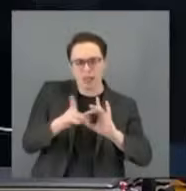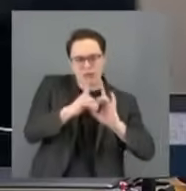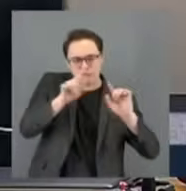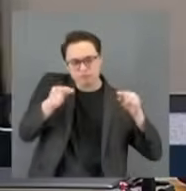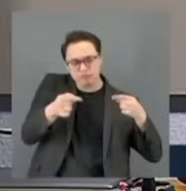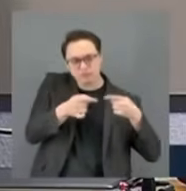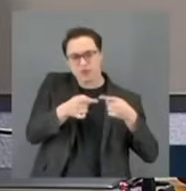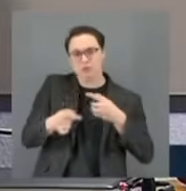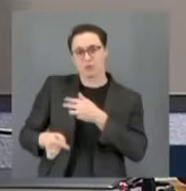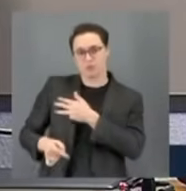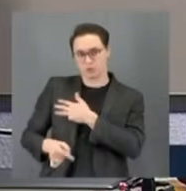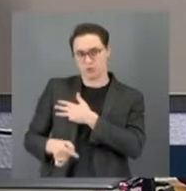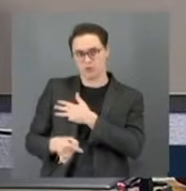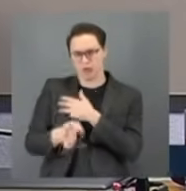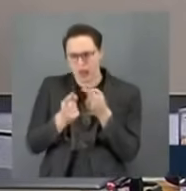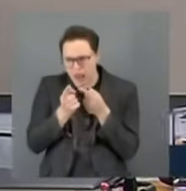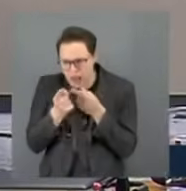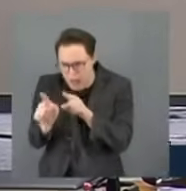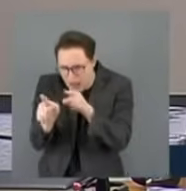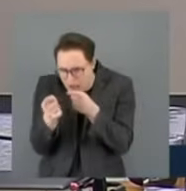e perseguido